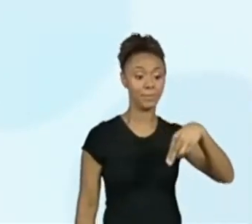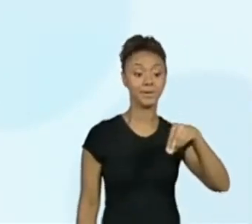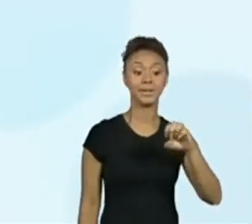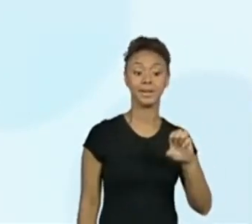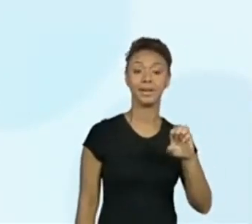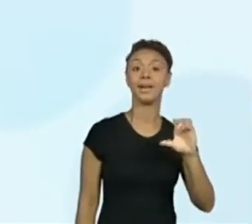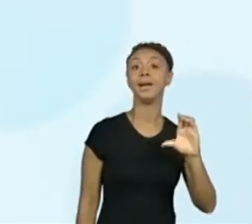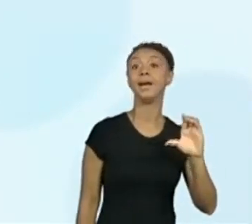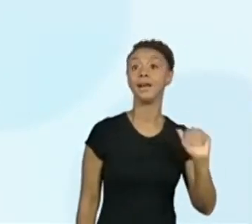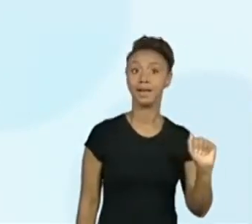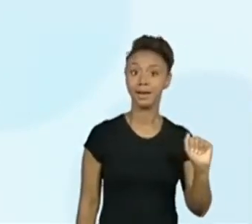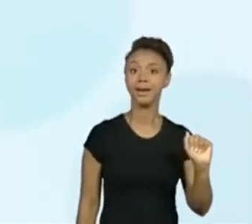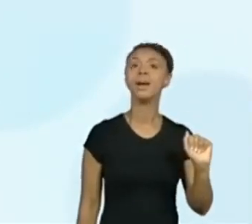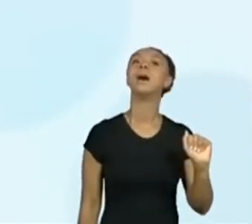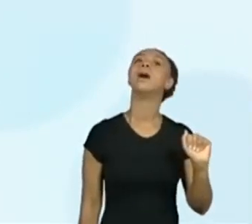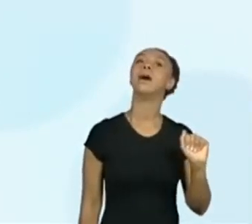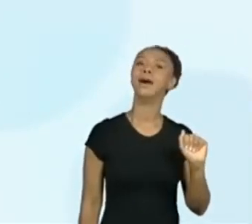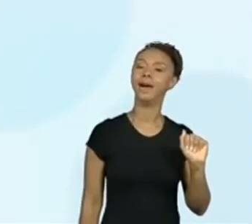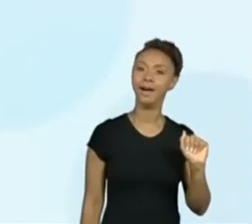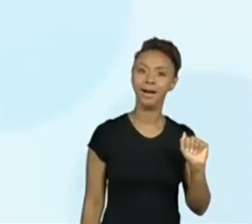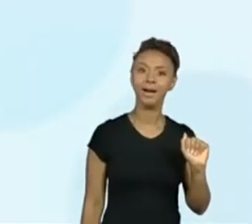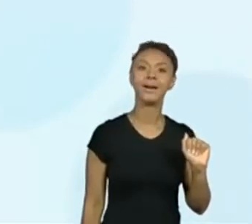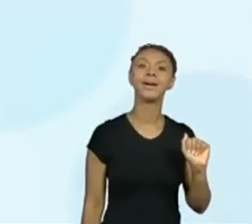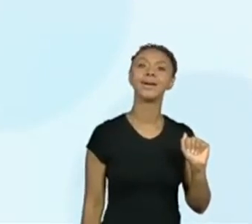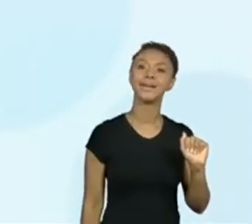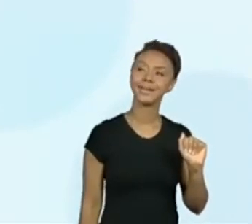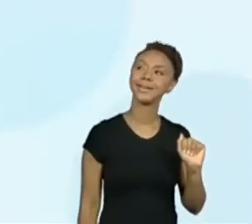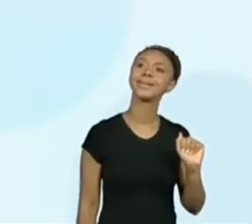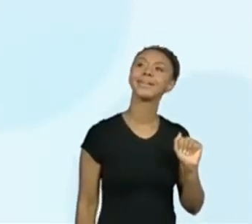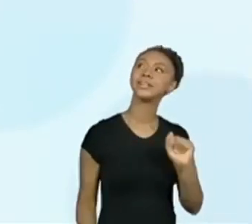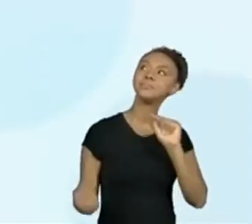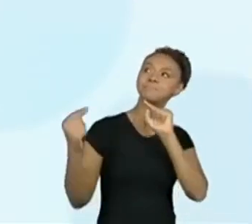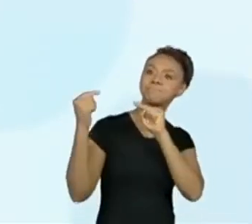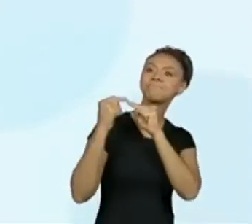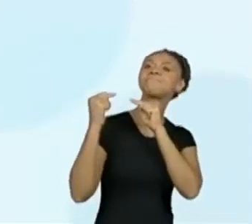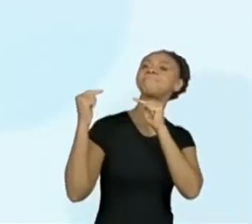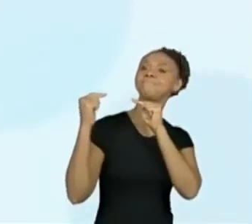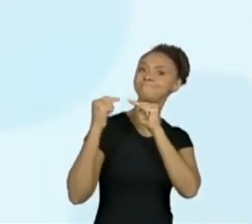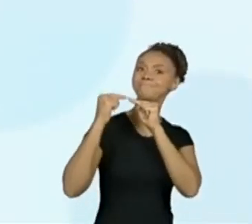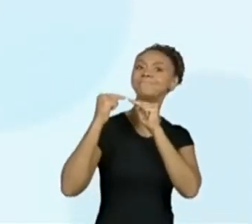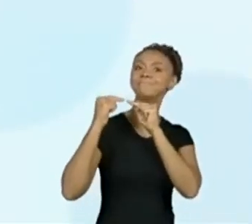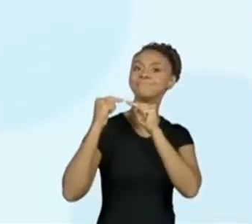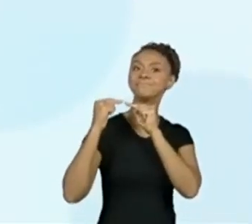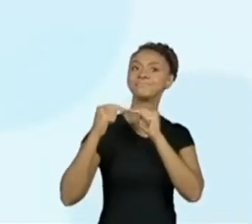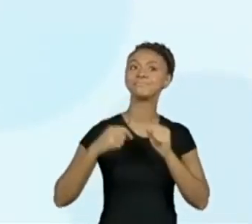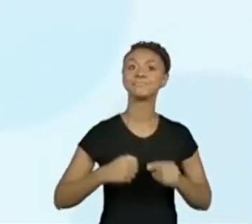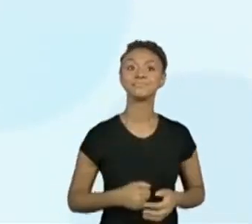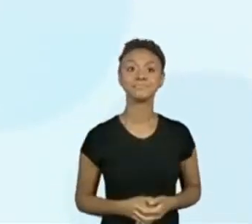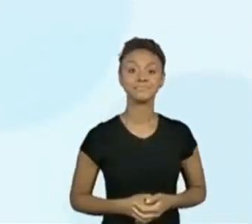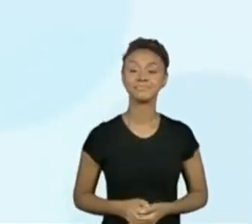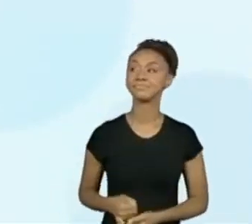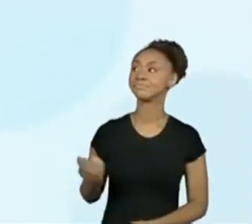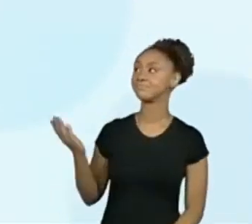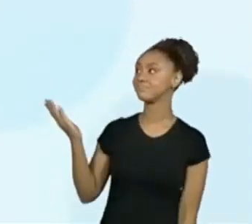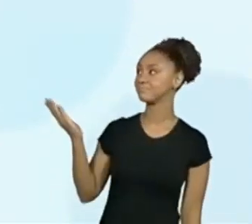Quantas... Boneca. Referências. Então, nós escrevemos